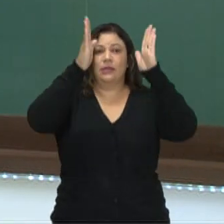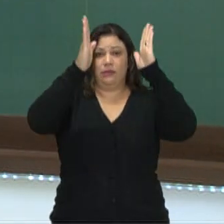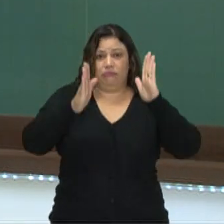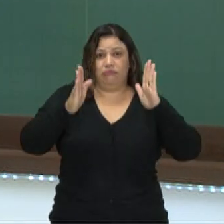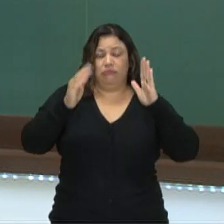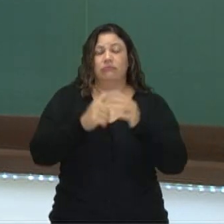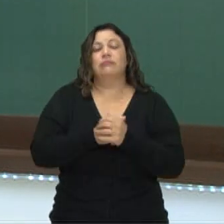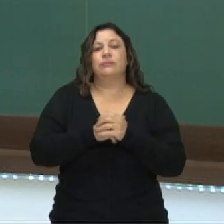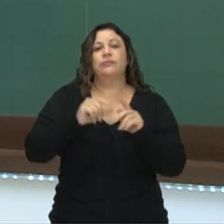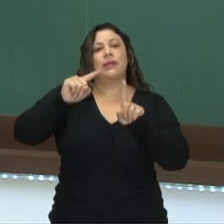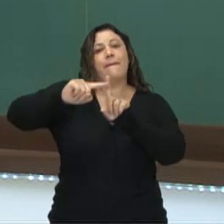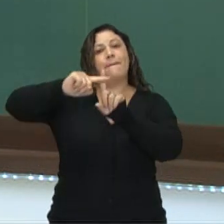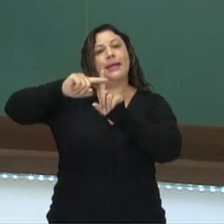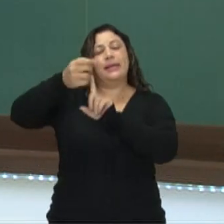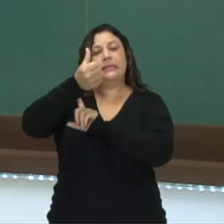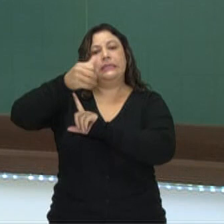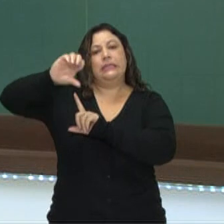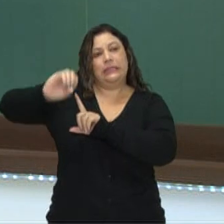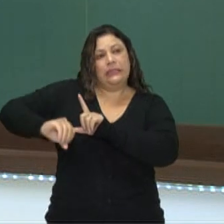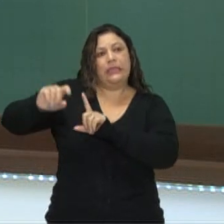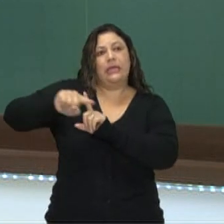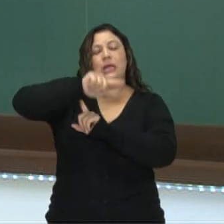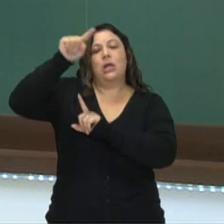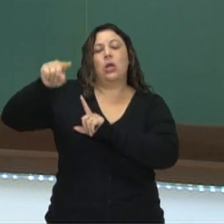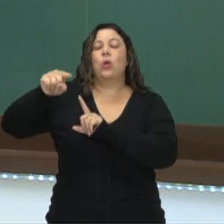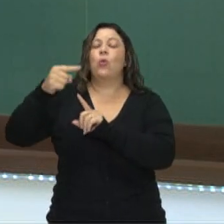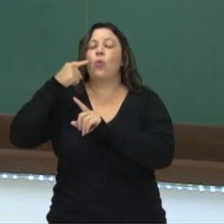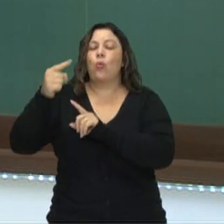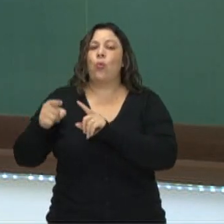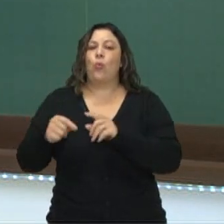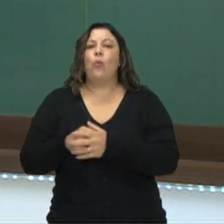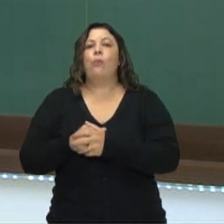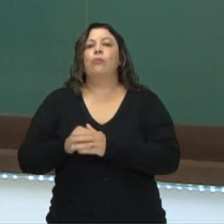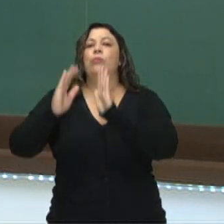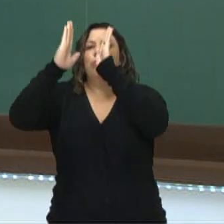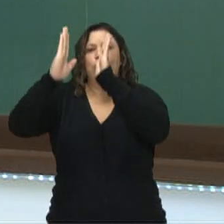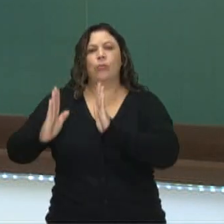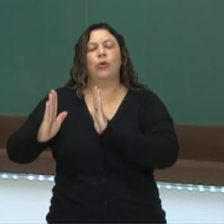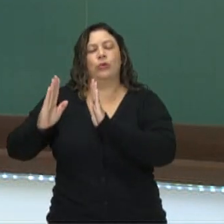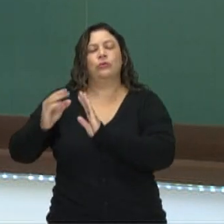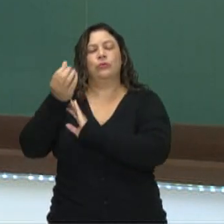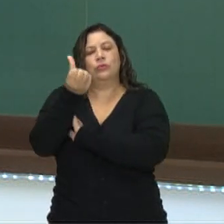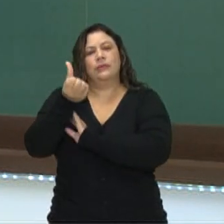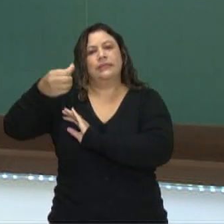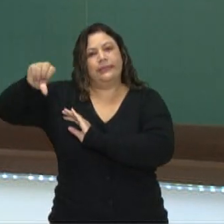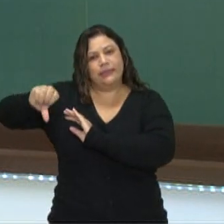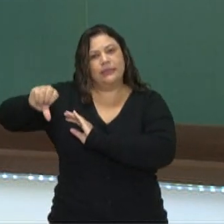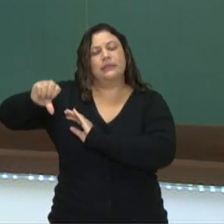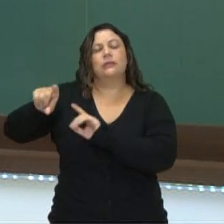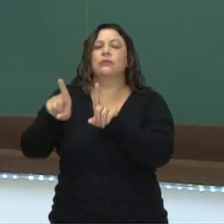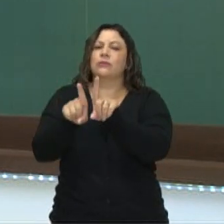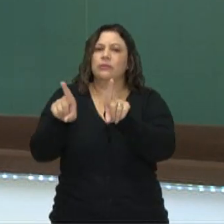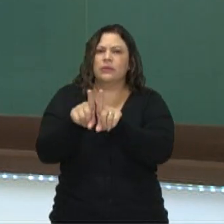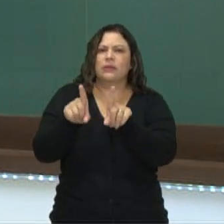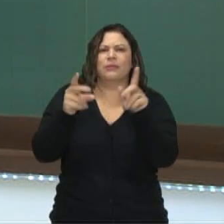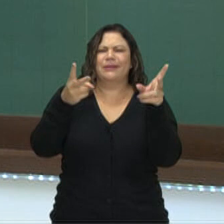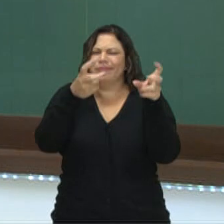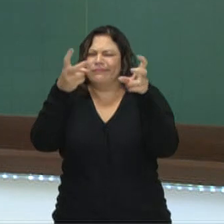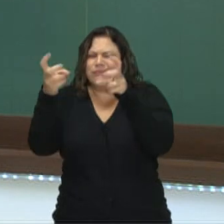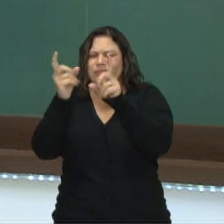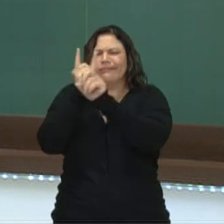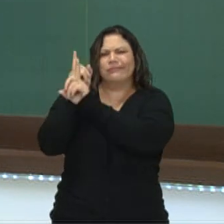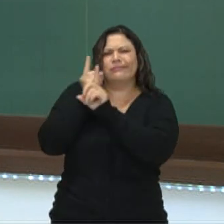simétrico mais 69 e o módulo de mais 69 também é 69. Notem que a gente está descobrindo aqui